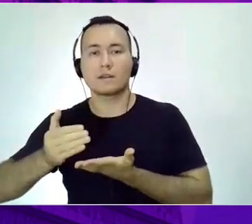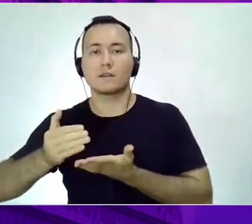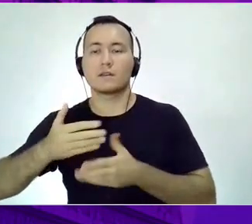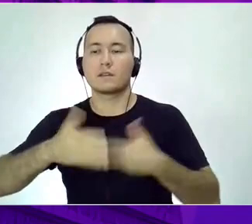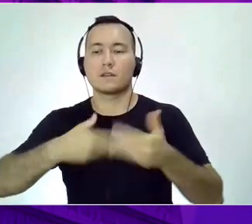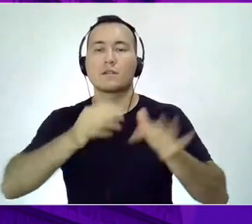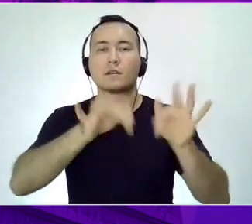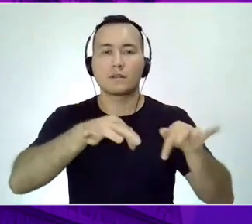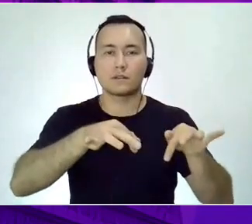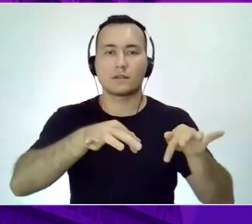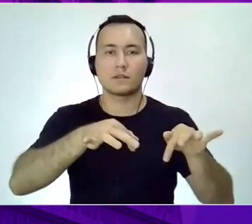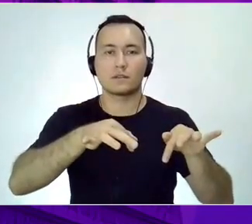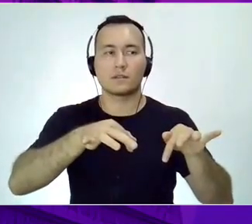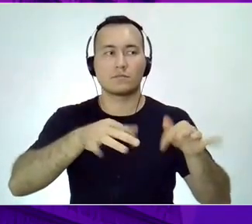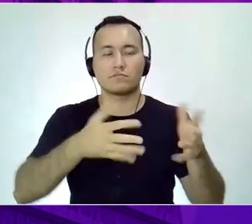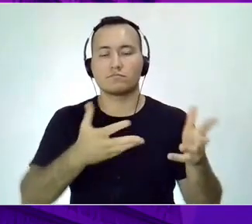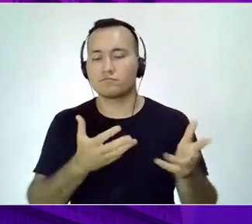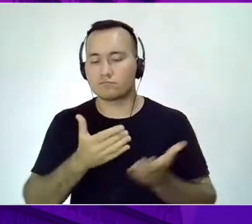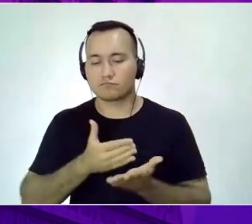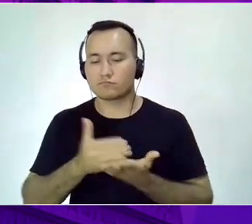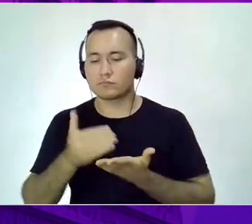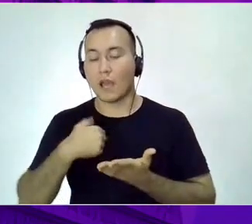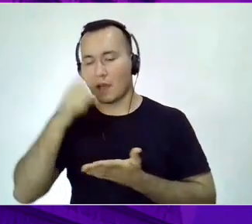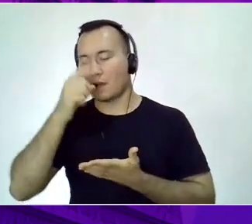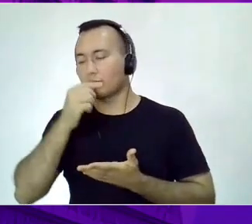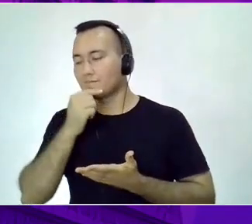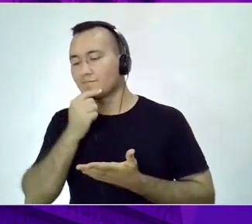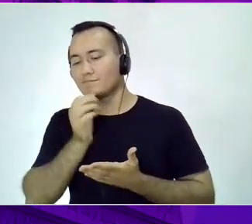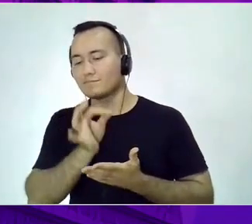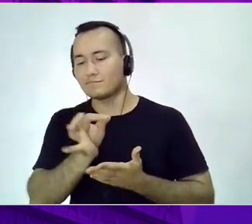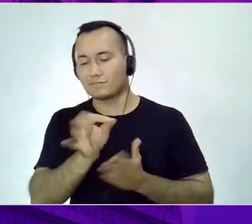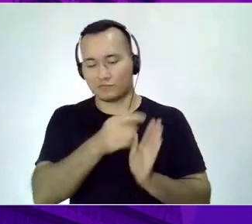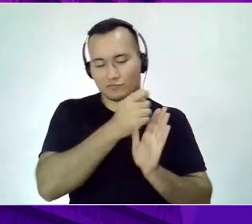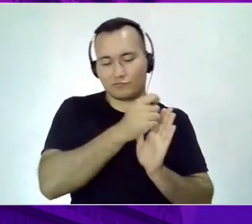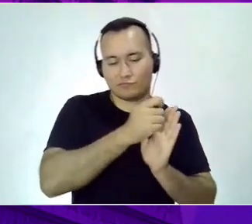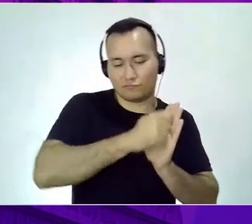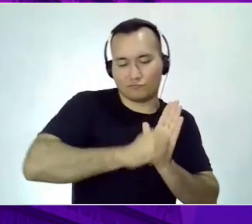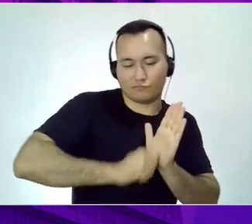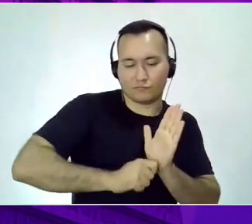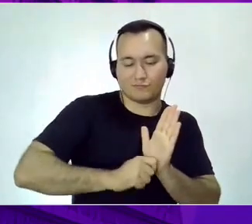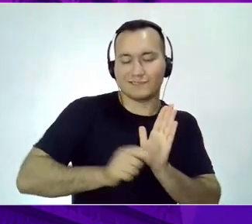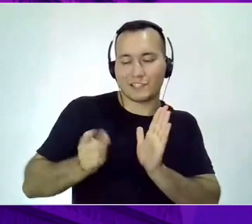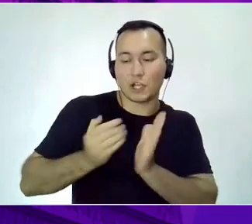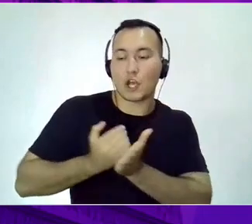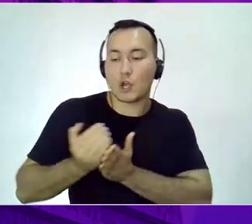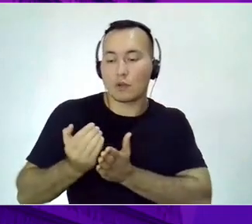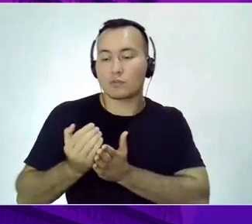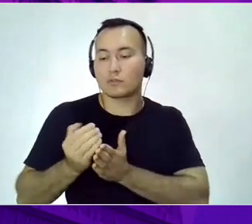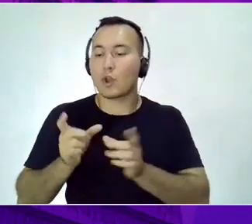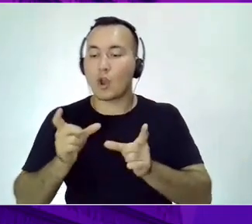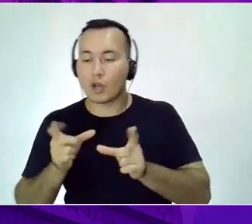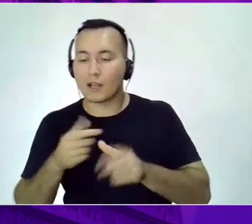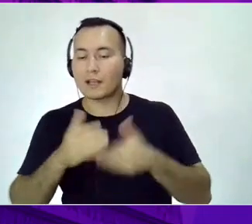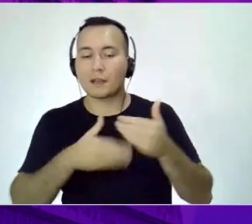um oráculo de teste nesse cenário não é uma tarefa simples nem fácil, nem que tome pouco